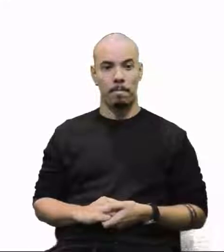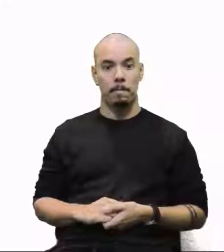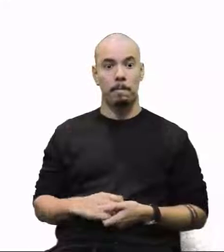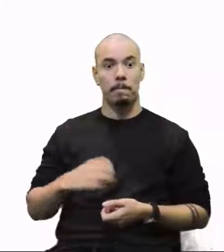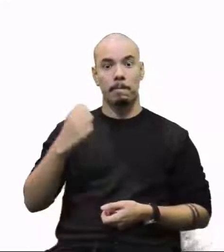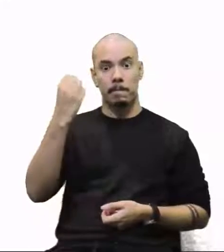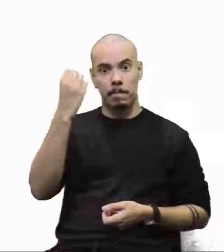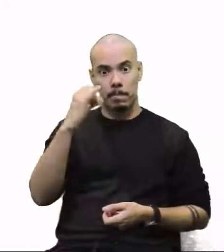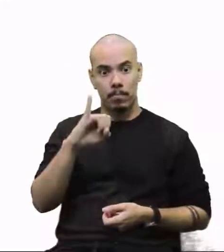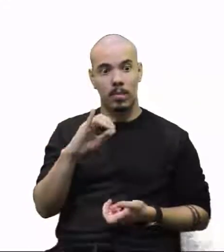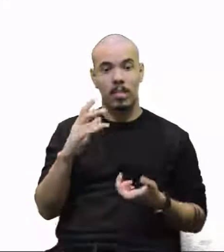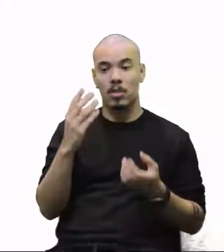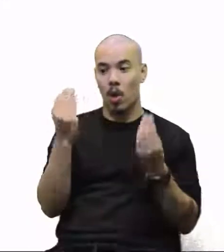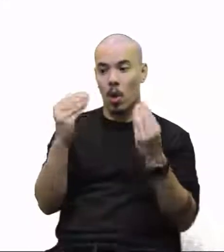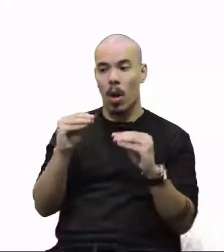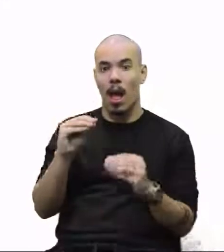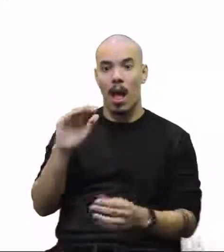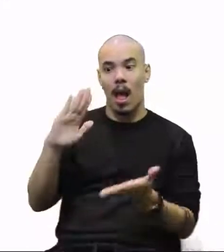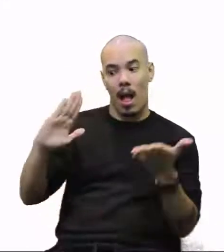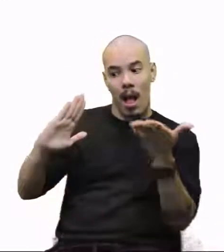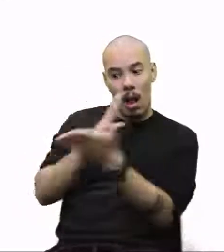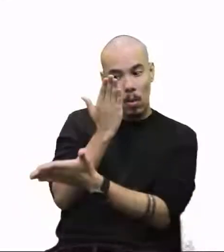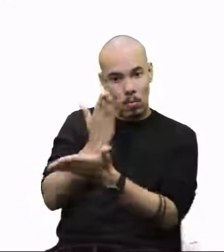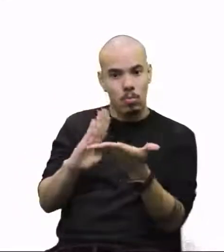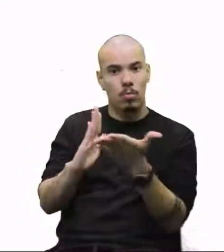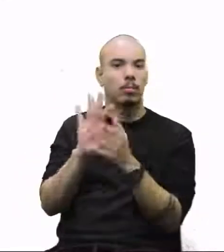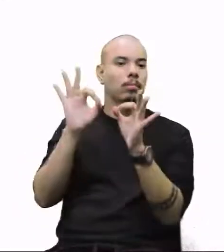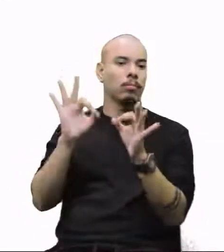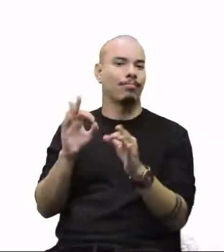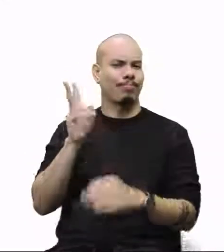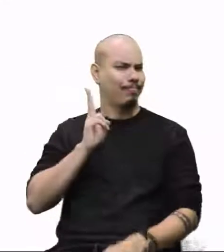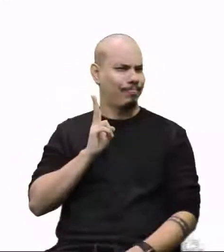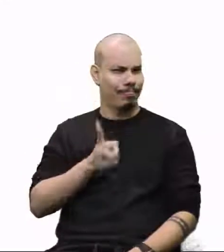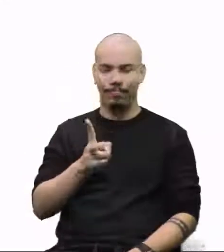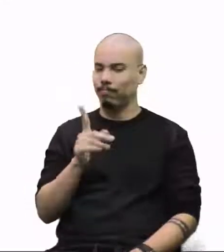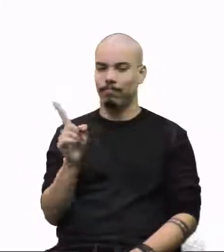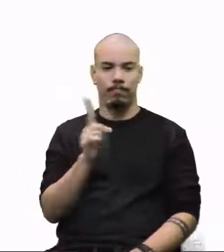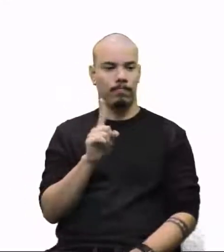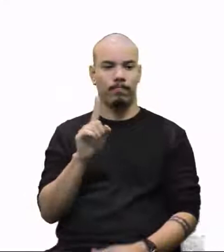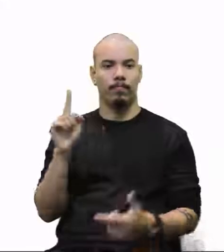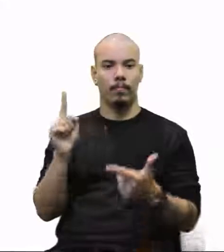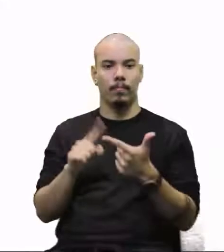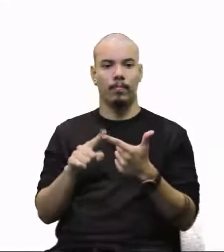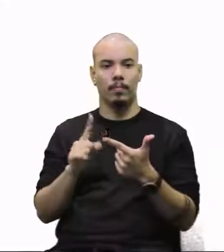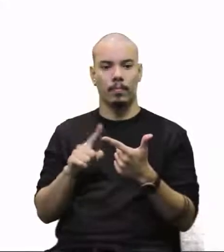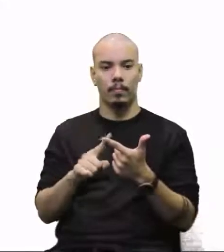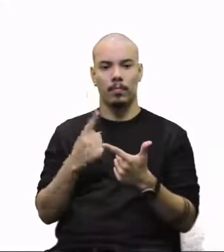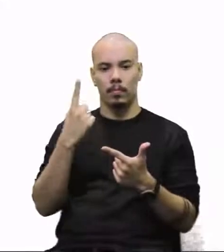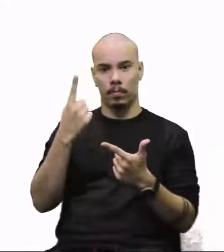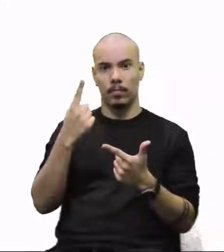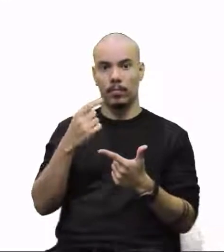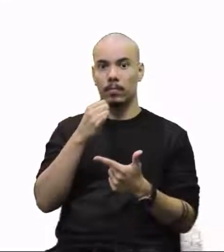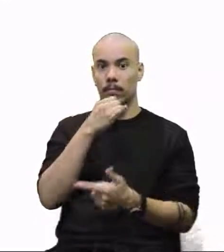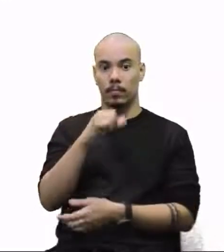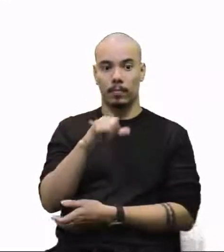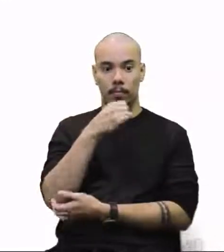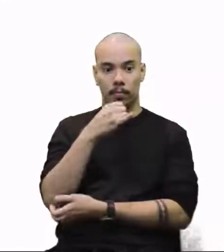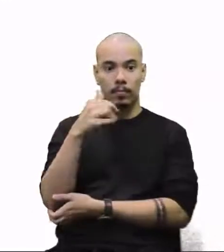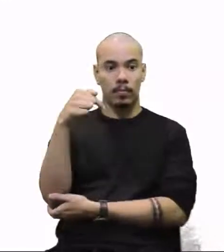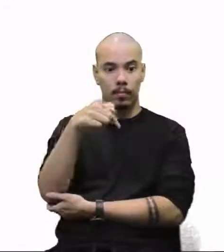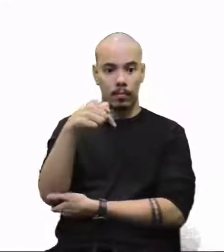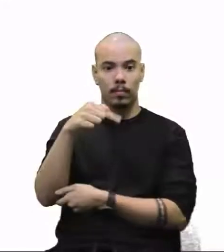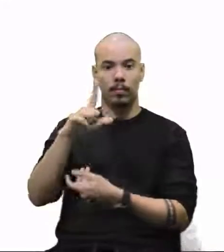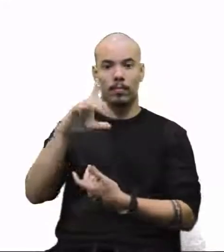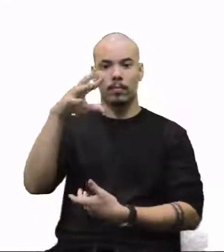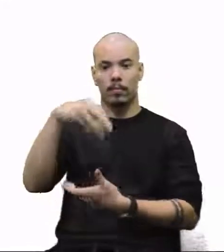algumas situações, sim, mas não sempre. A 2, professor Décio, leia. Uma carga elétrica submetida a um